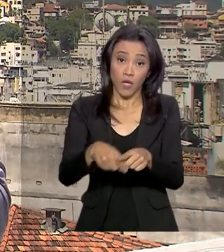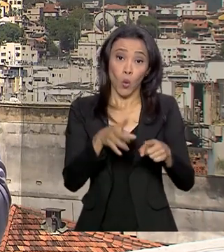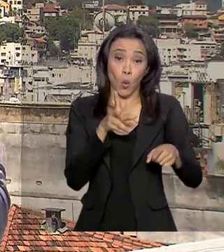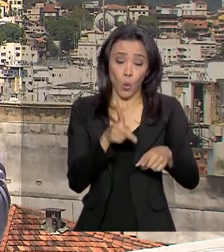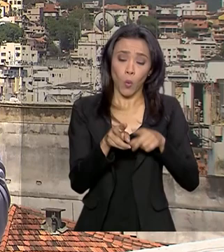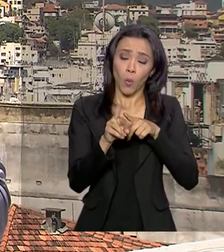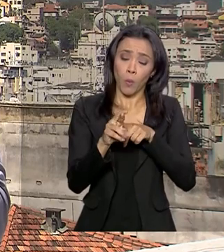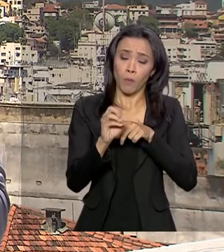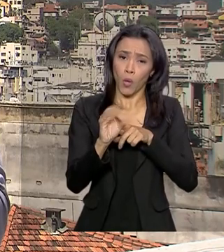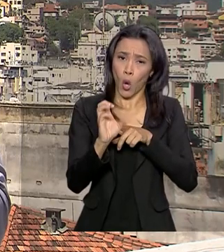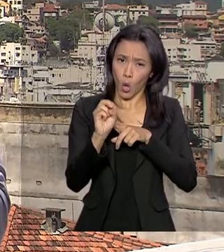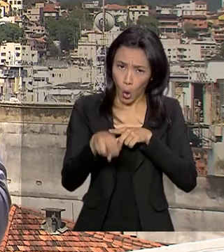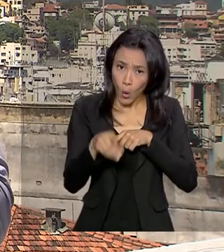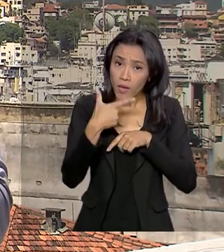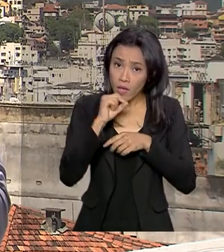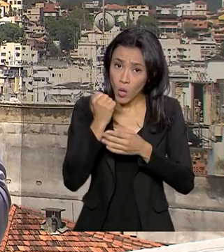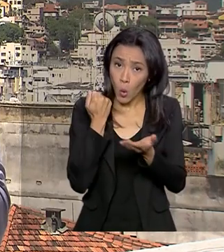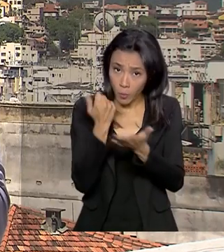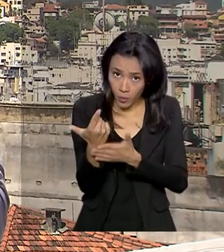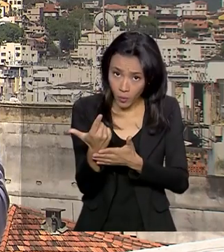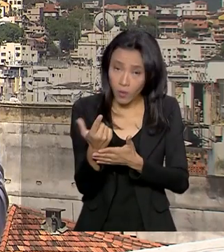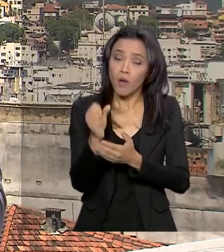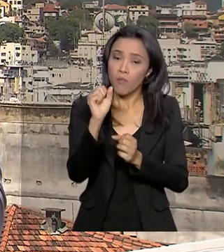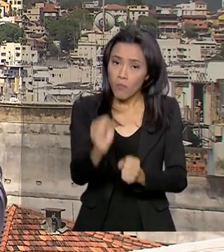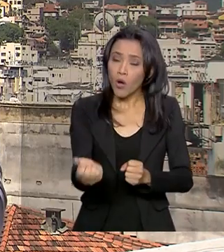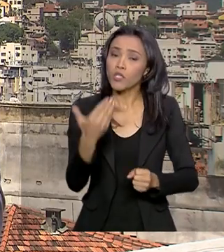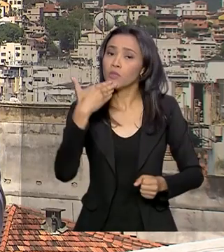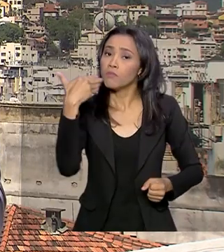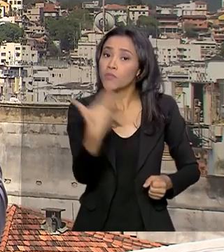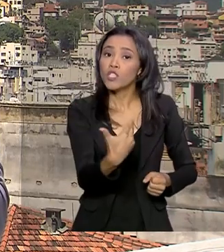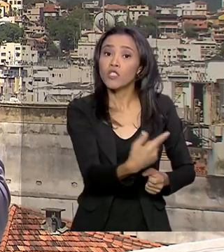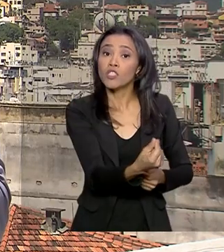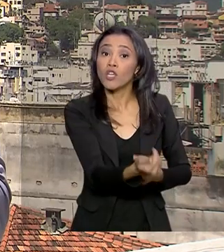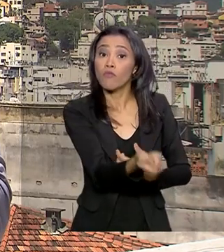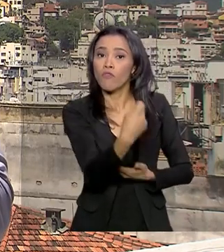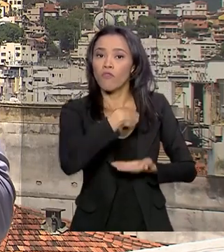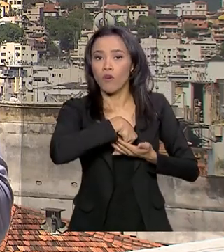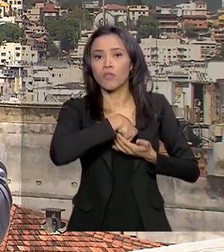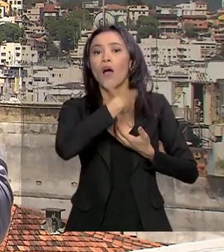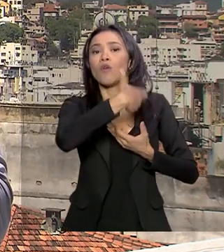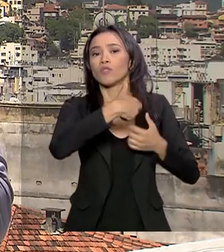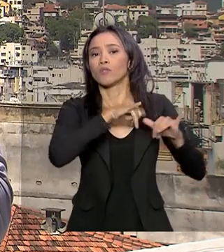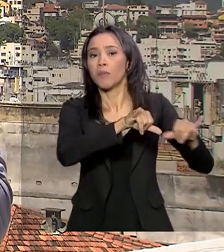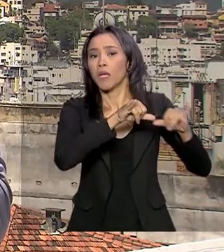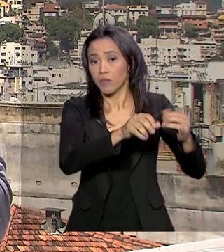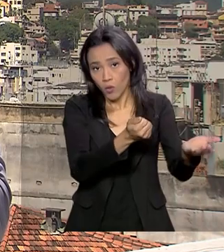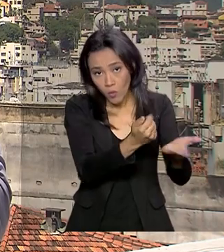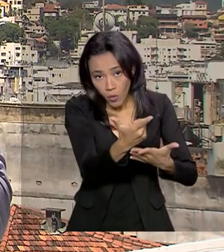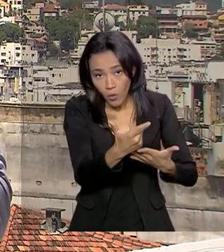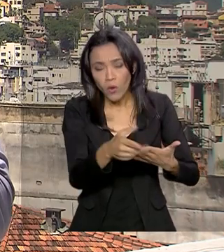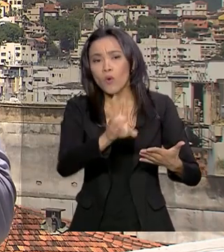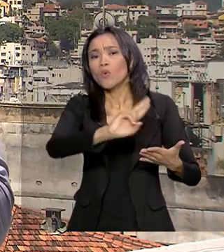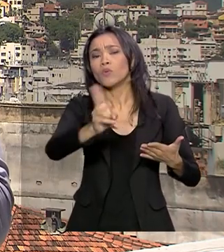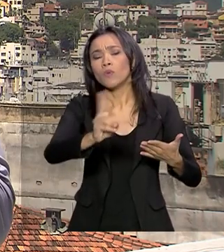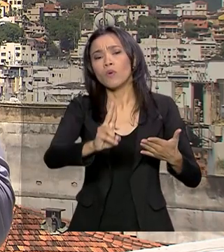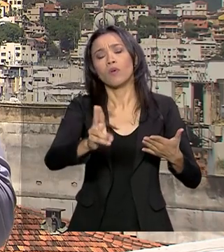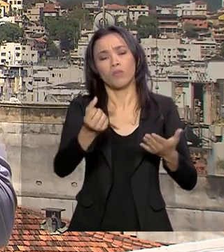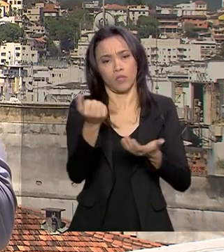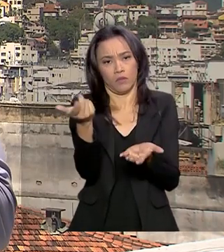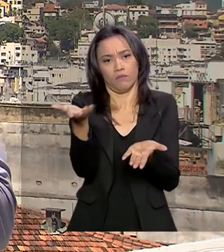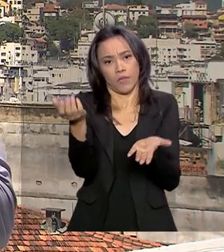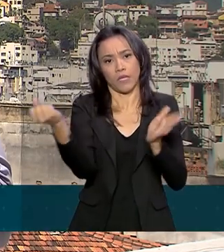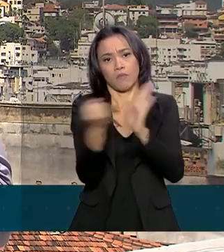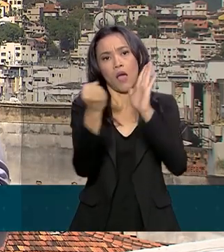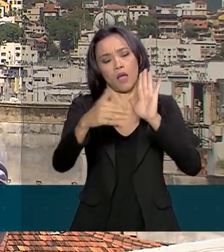comprou uma das marcas suspensas pode pedir reembolso no próprio local de compra. A lista completa dessas marcas pode ser